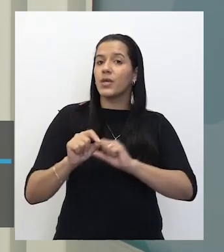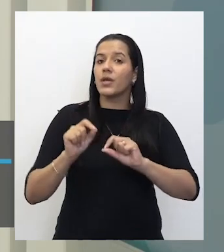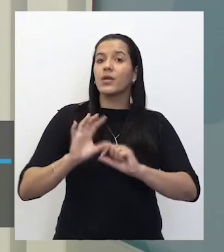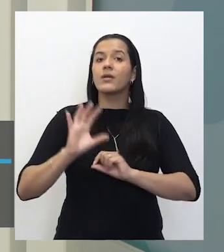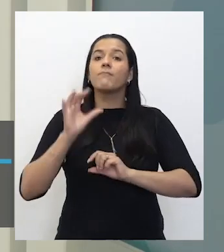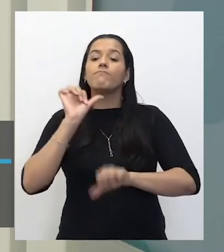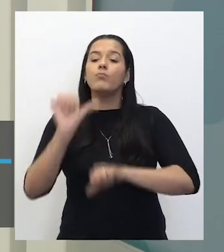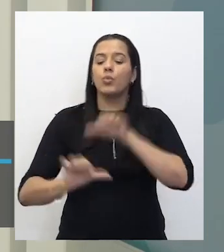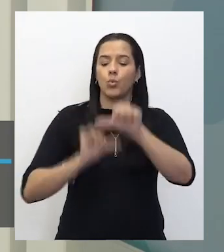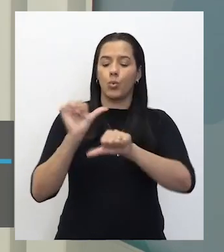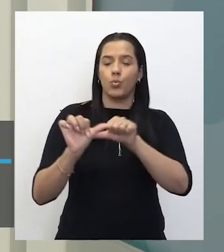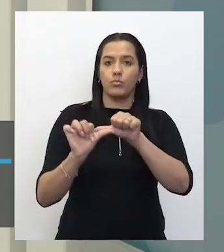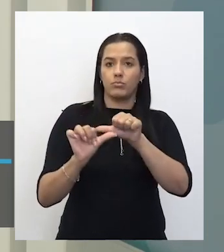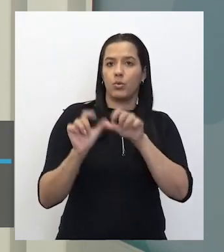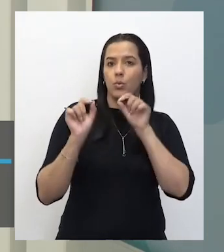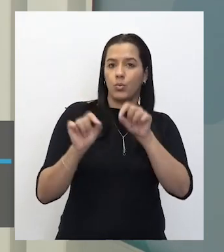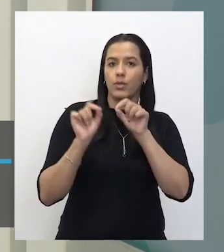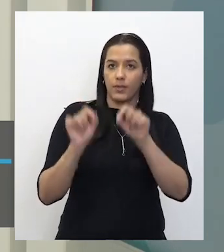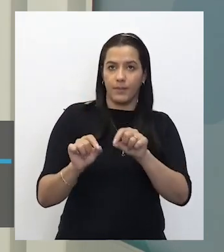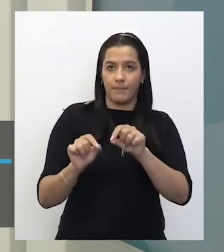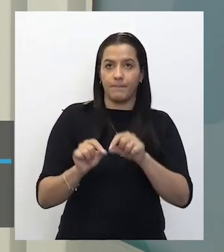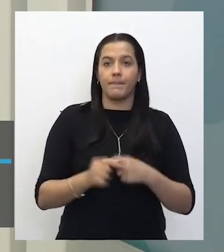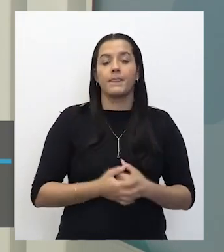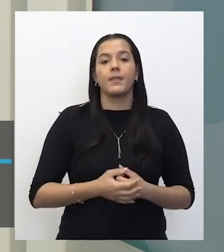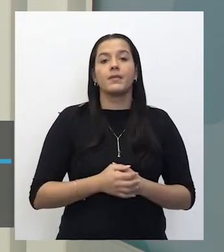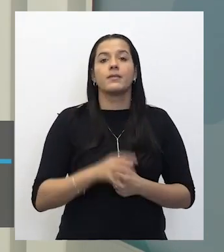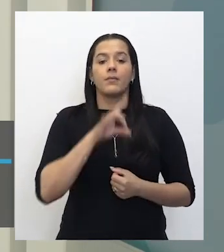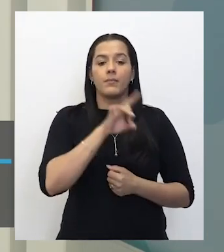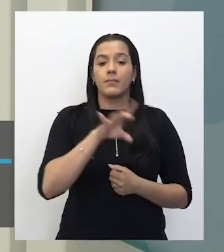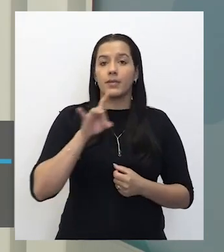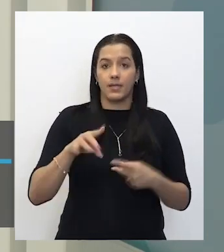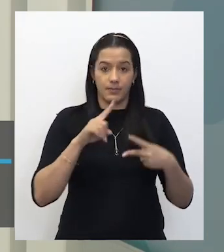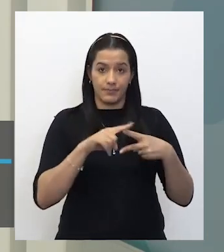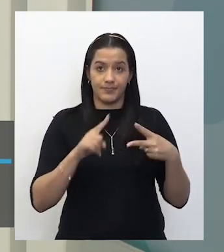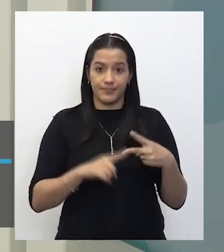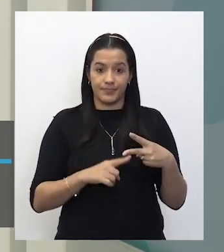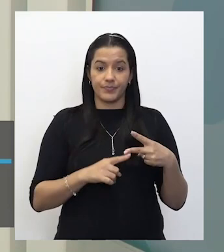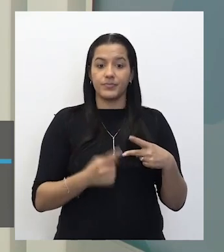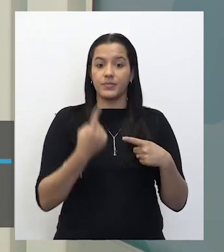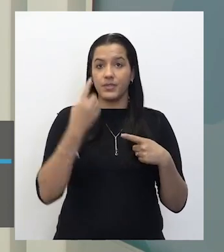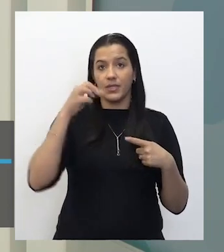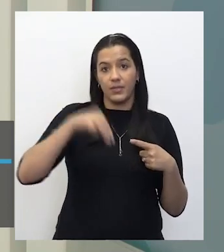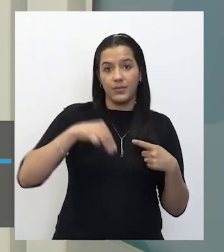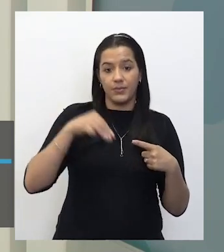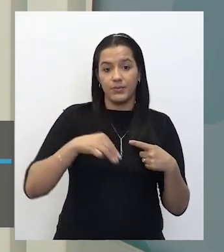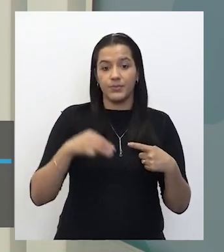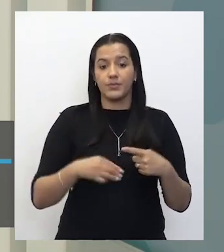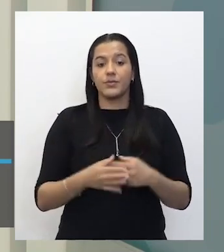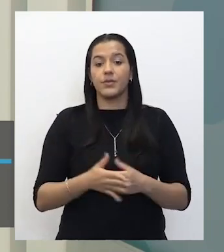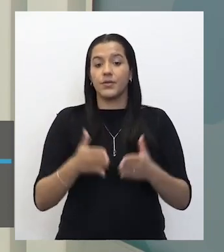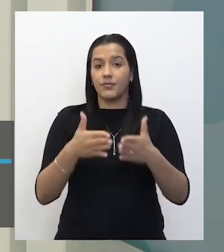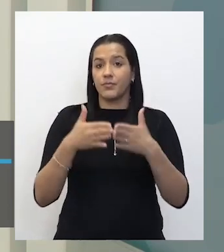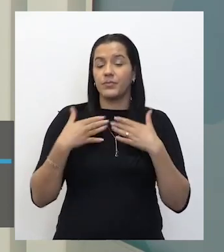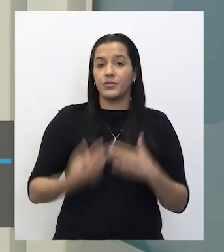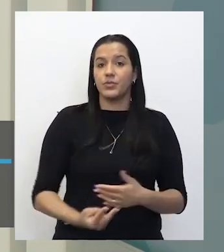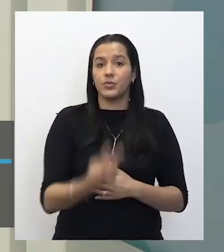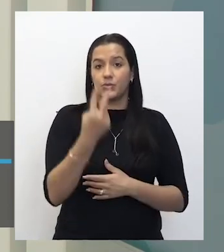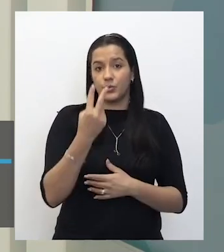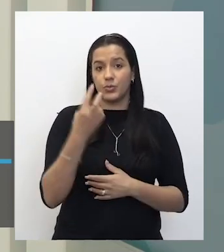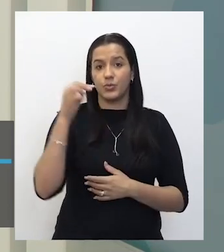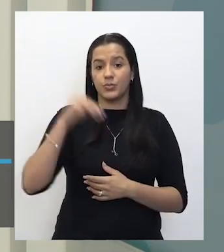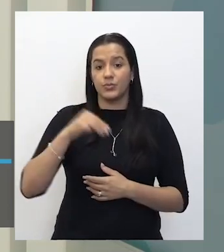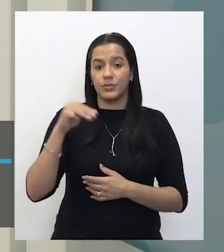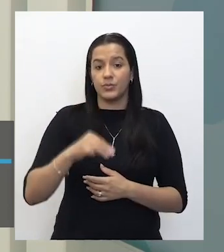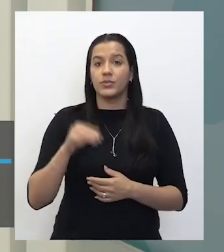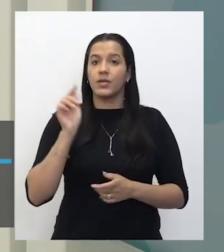há uma mudança nessa estrutura. Então, para cada questão, eu coloquei ali 1 minuto na tela, mas eu vou pedir 2 minutos,